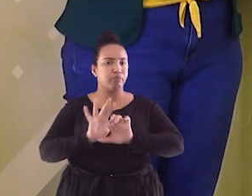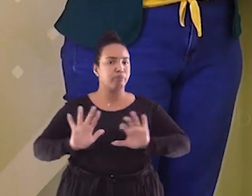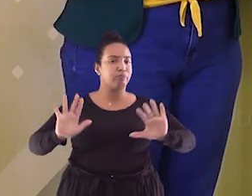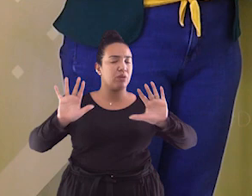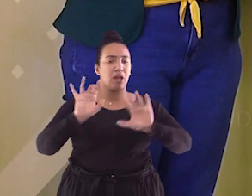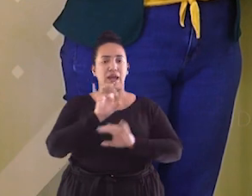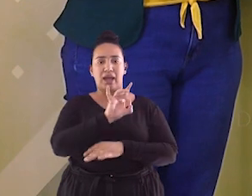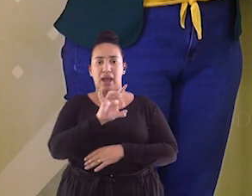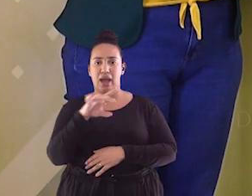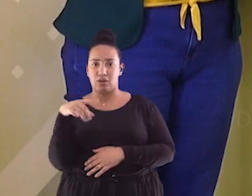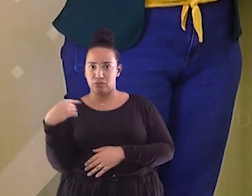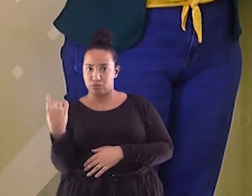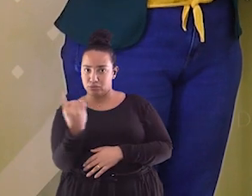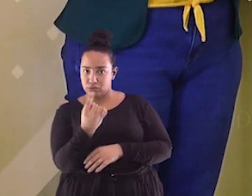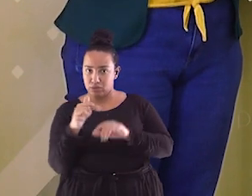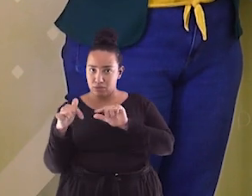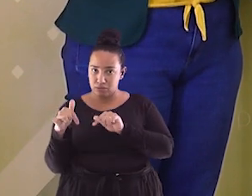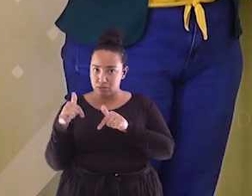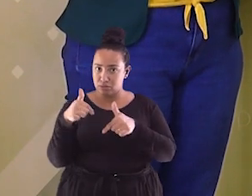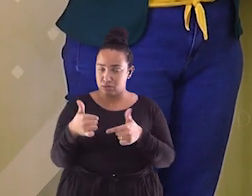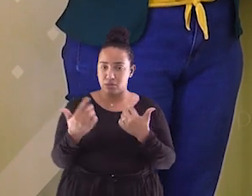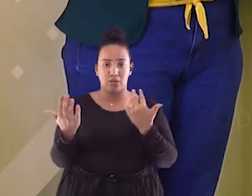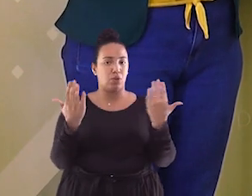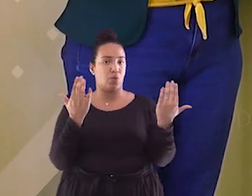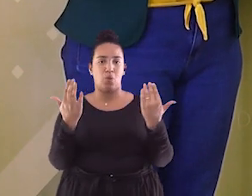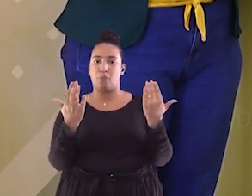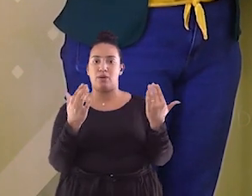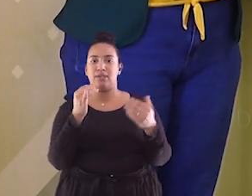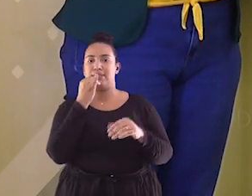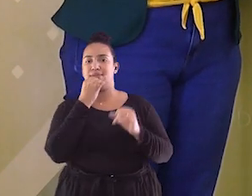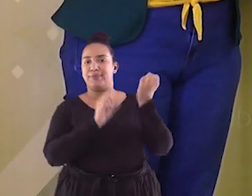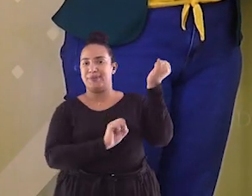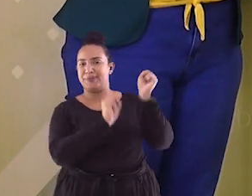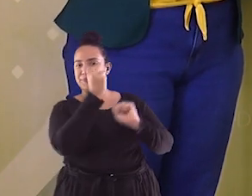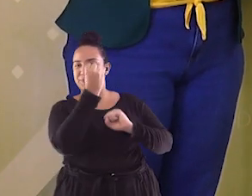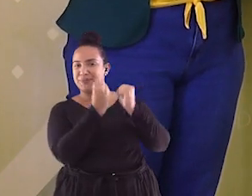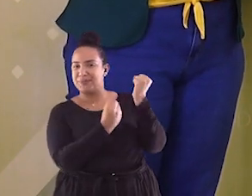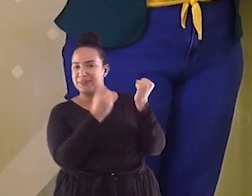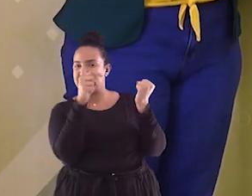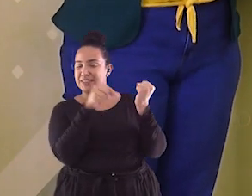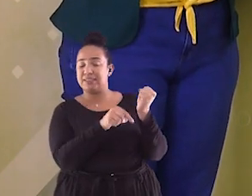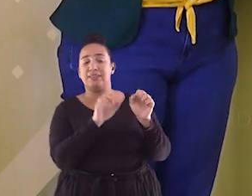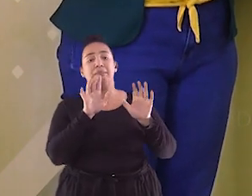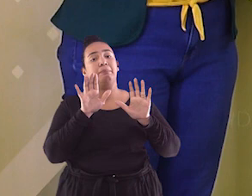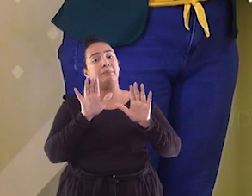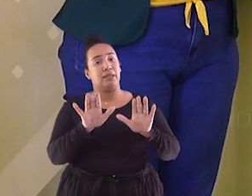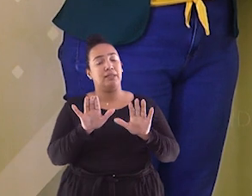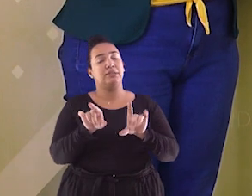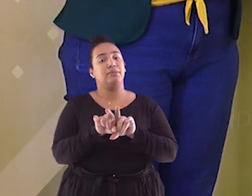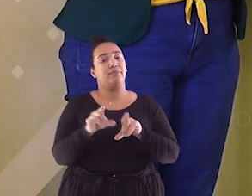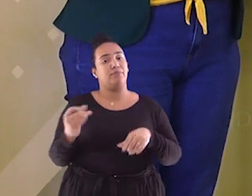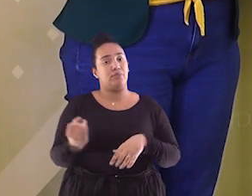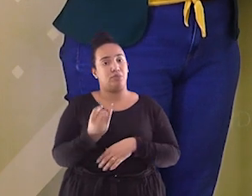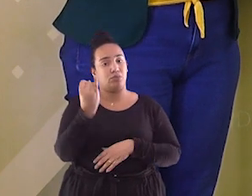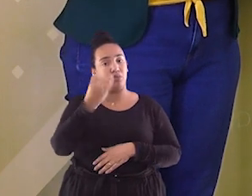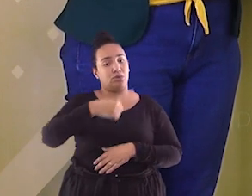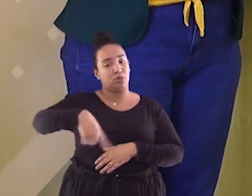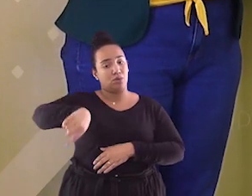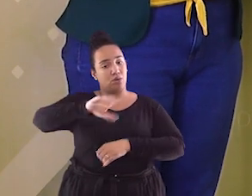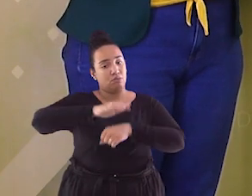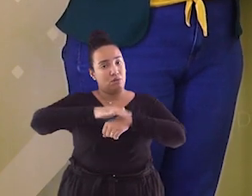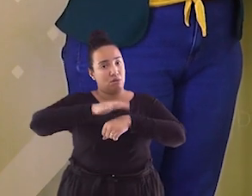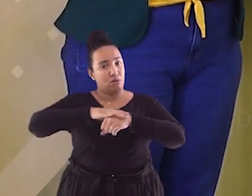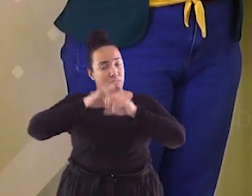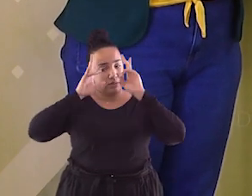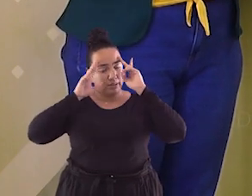causamos nem se compara àquela causada pelas grandes indústrias. Mas, ainda assim, é importante fazermos a nossa parte,